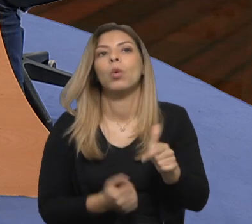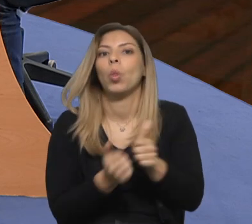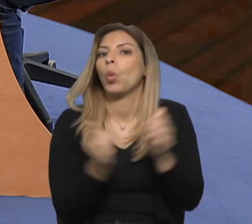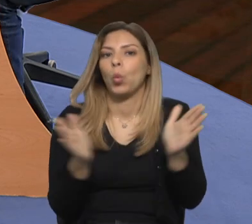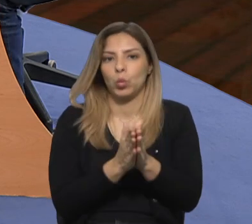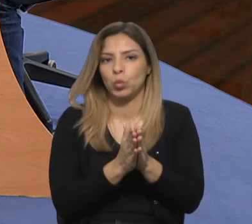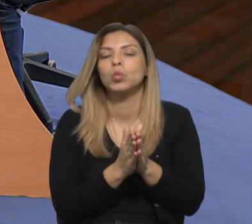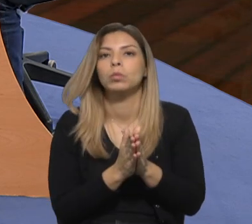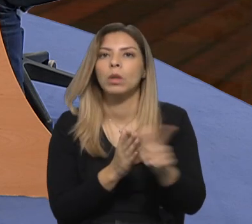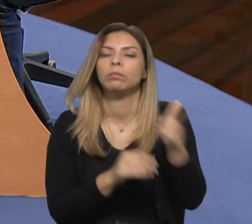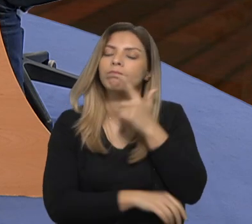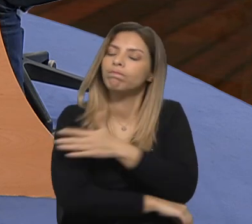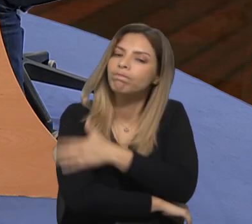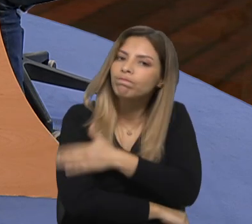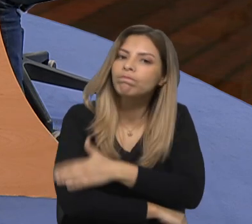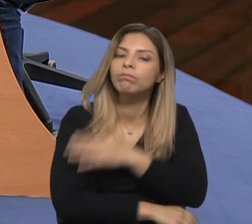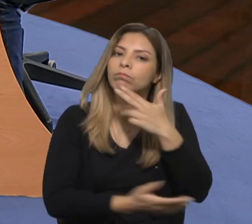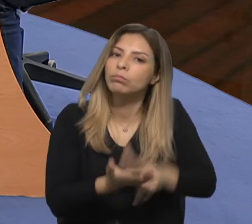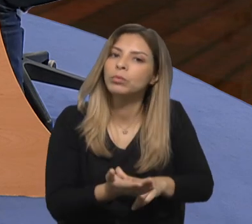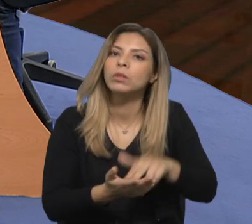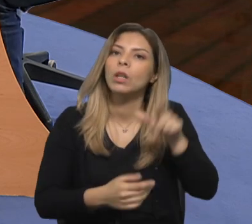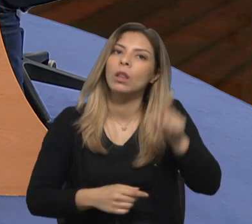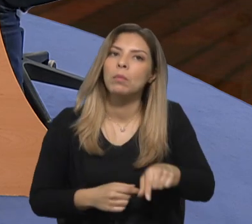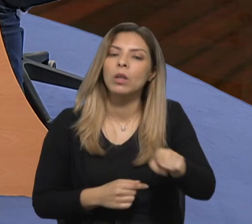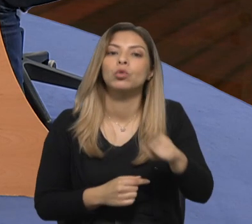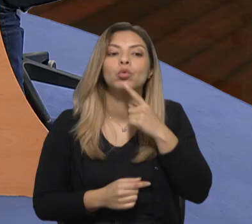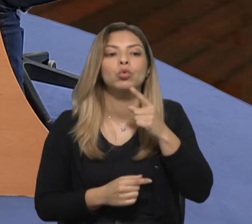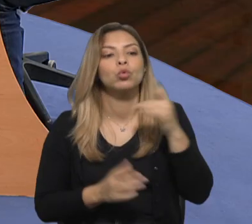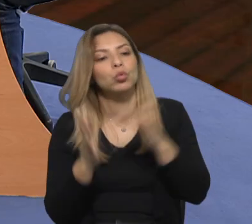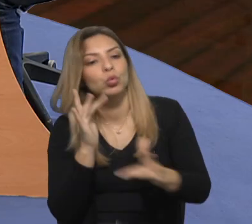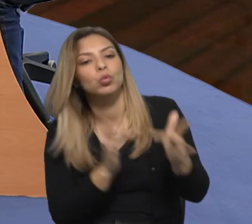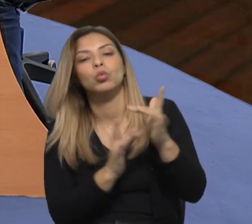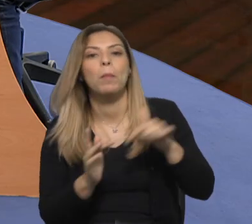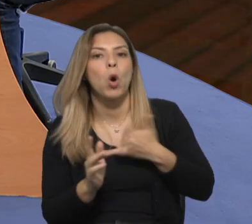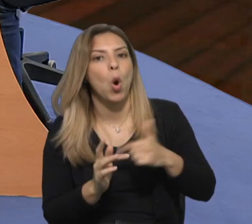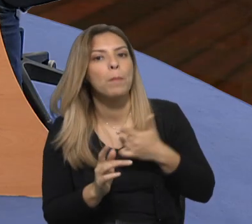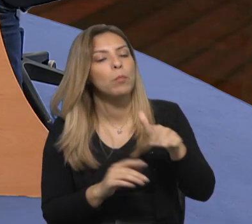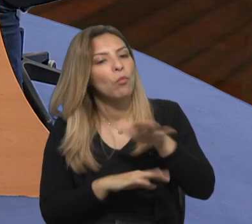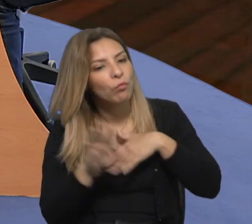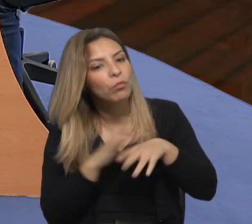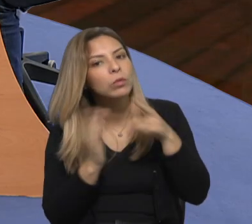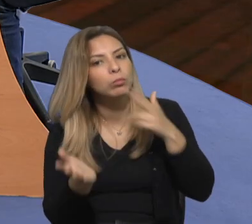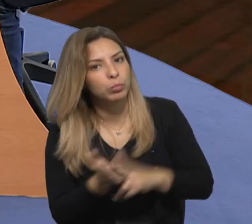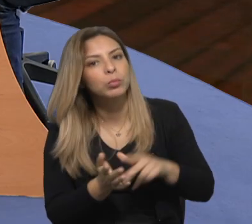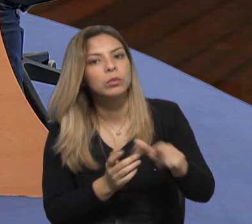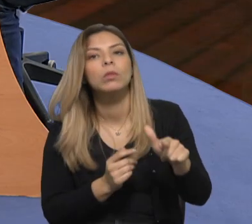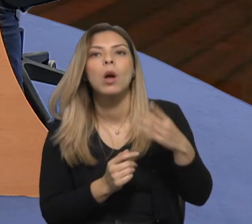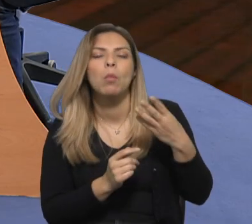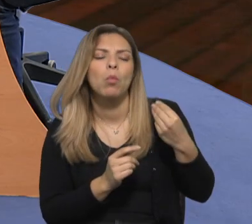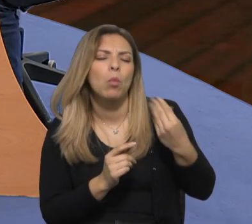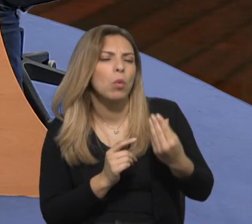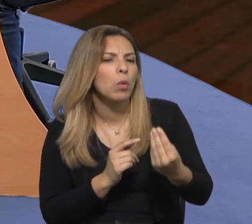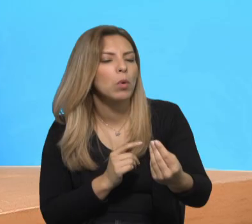começando pelas mais frágeis, por aquelas que também Jesus Cristo o fez, com